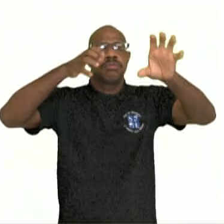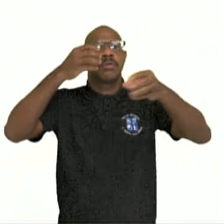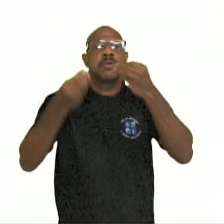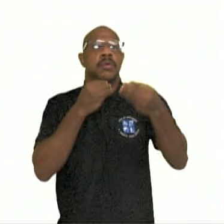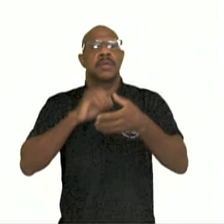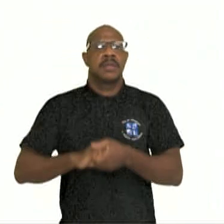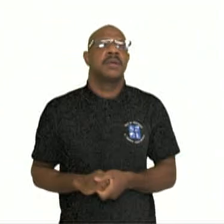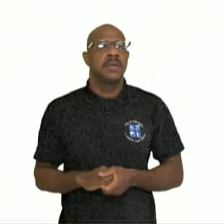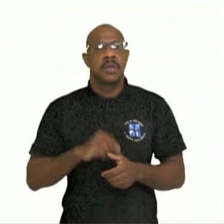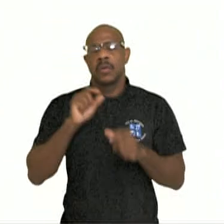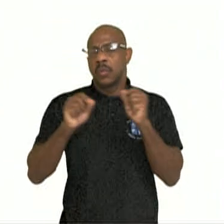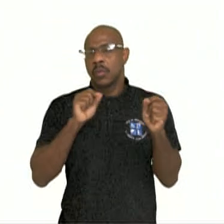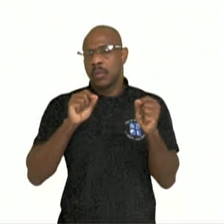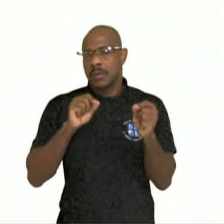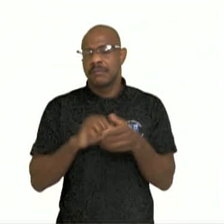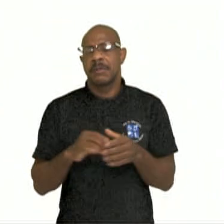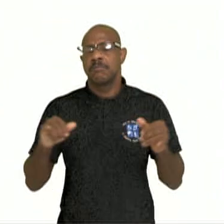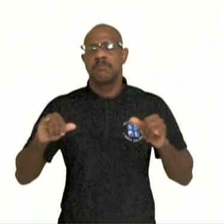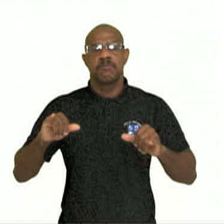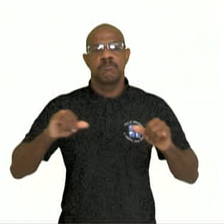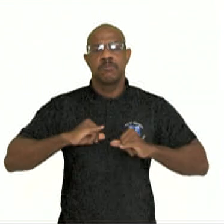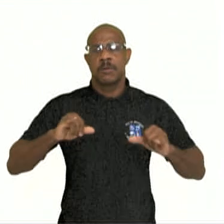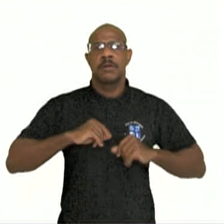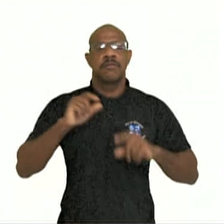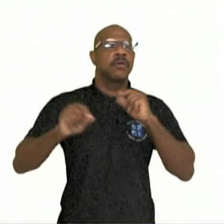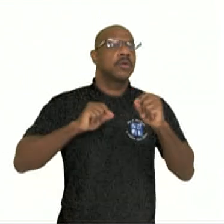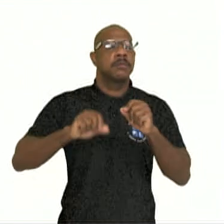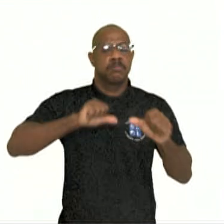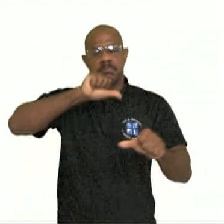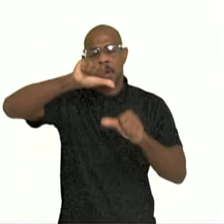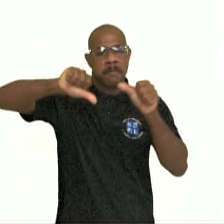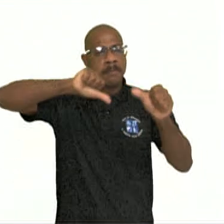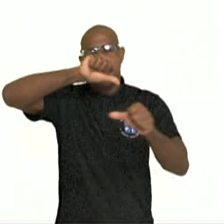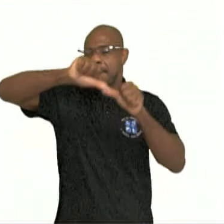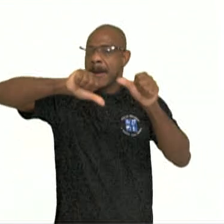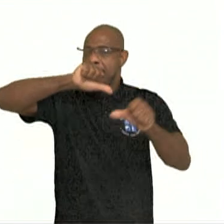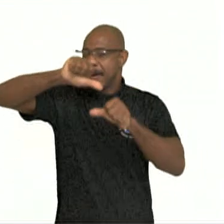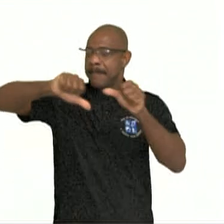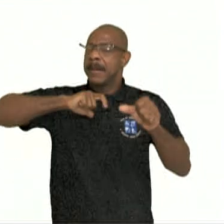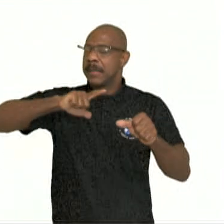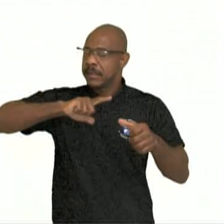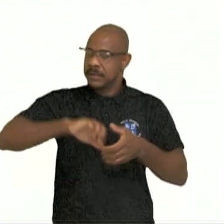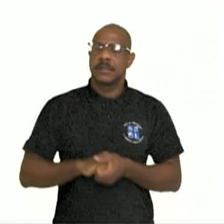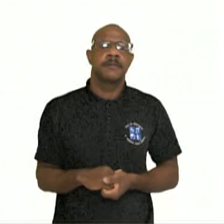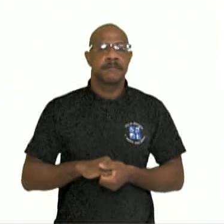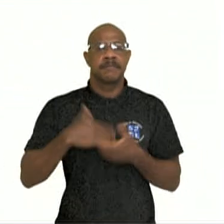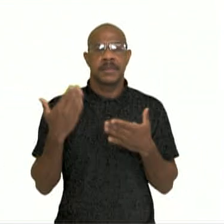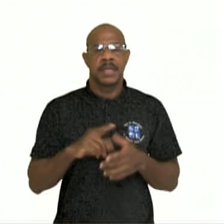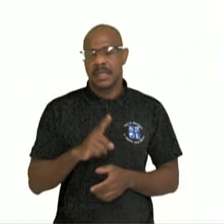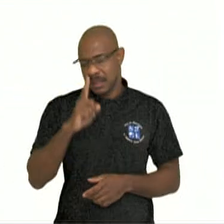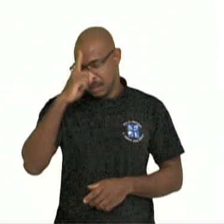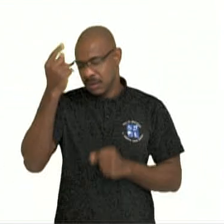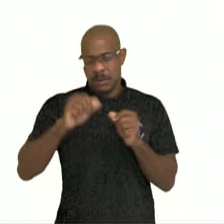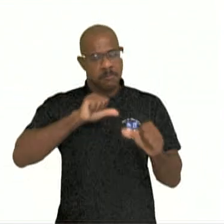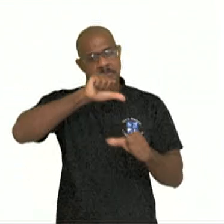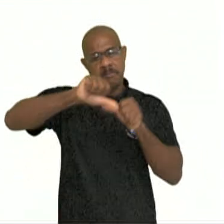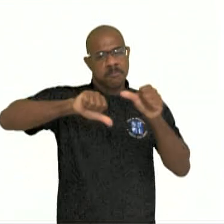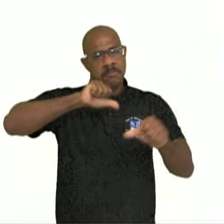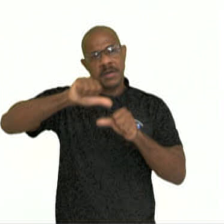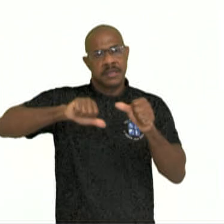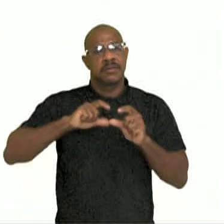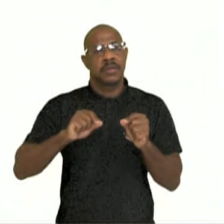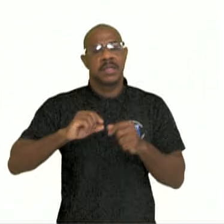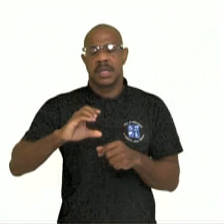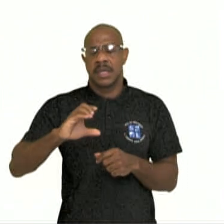condições climáticas elas vêm sofrendo com algumas alterações, com algumas mudanças. E que essa ideia de mudanças climáticas